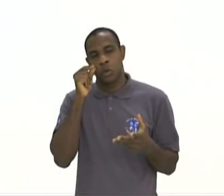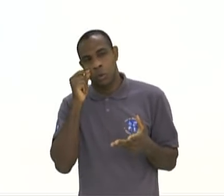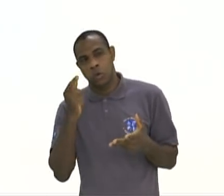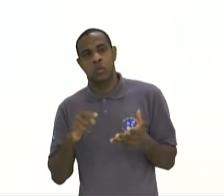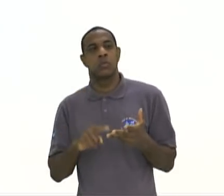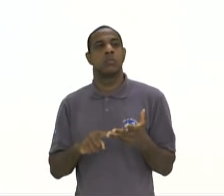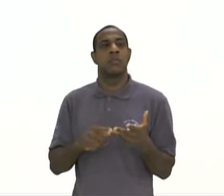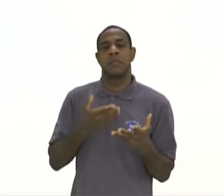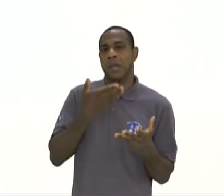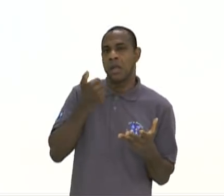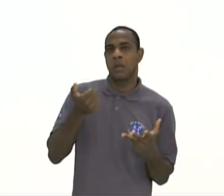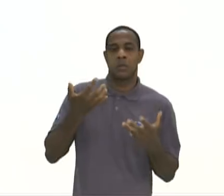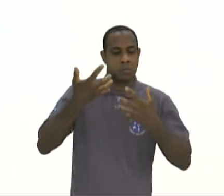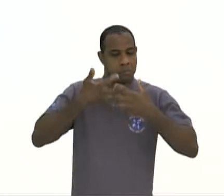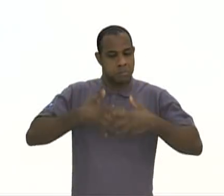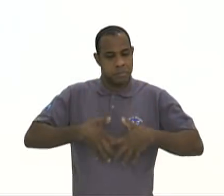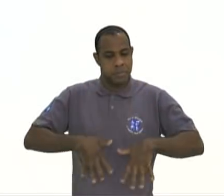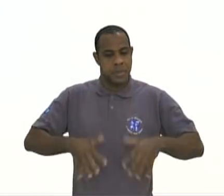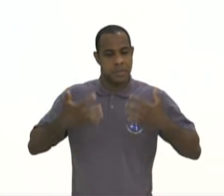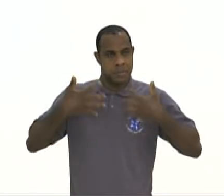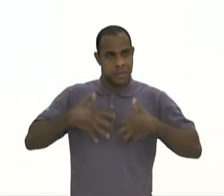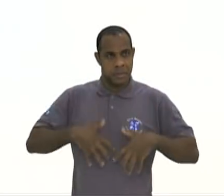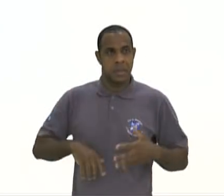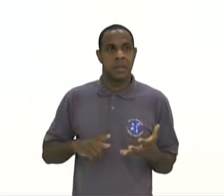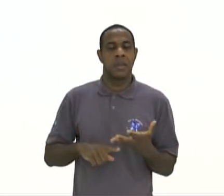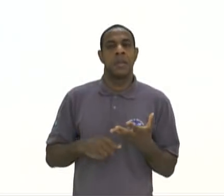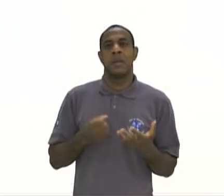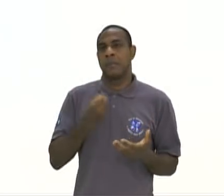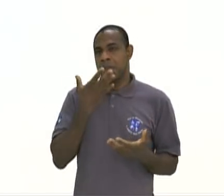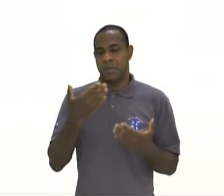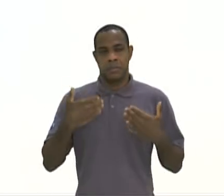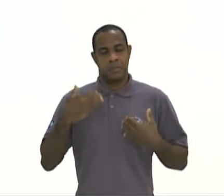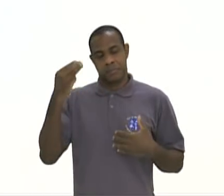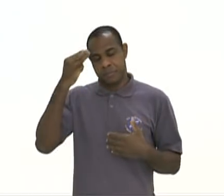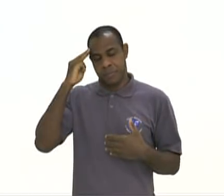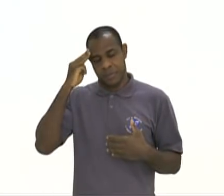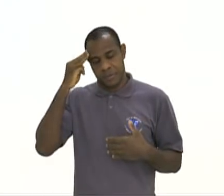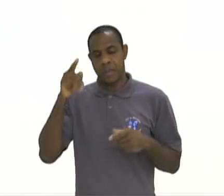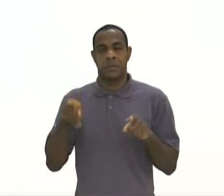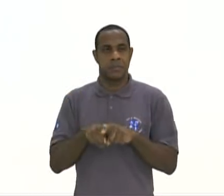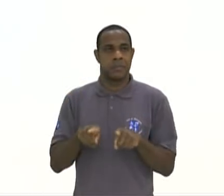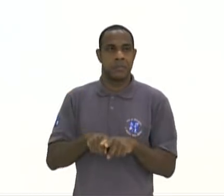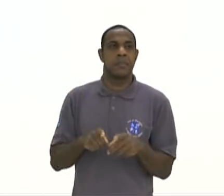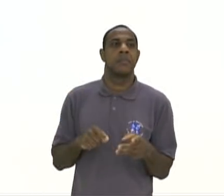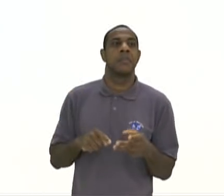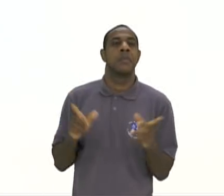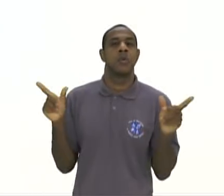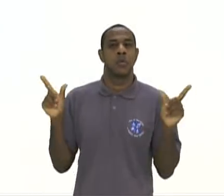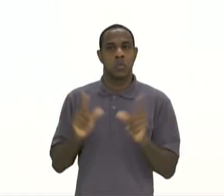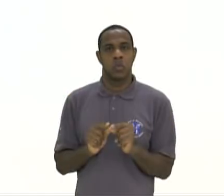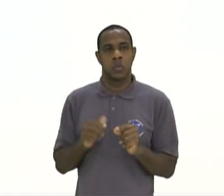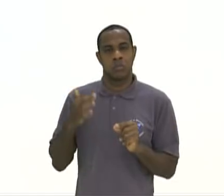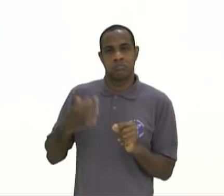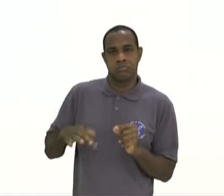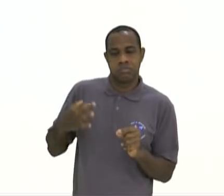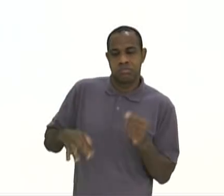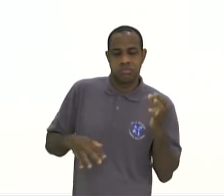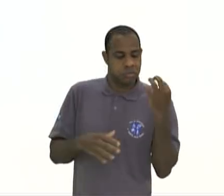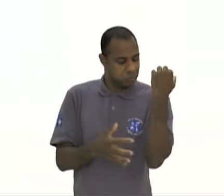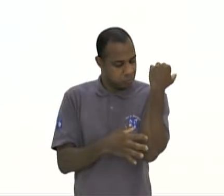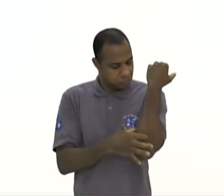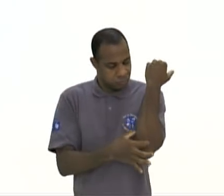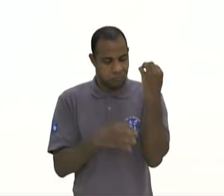melhora também do metabolismo, um bem-estar físico, mental global, a diminuição das tensões musculares,